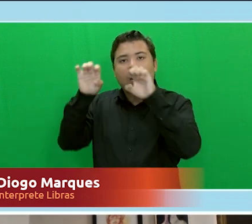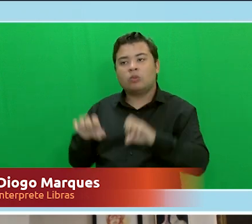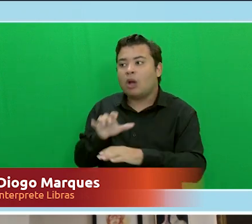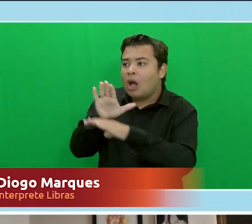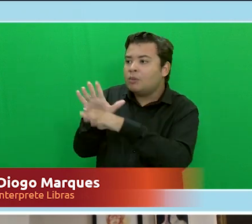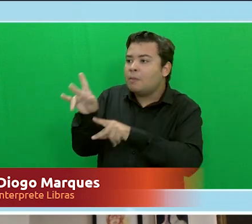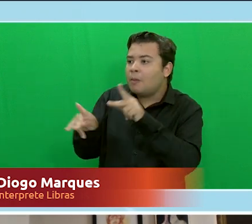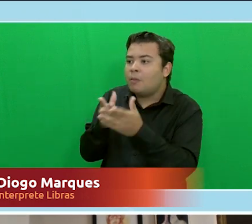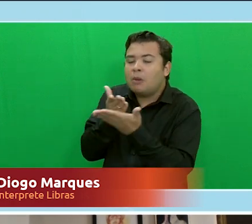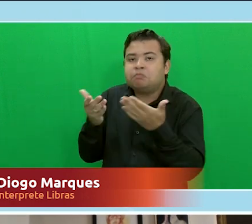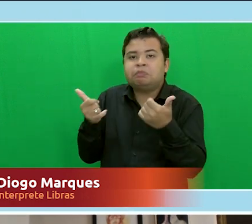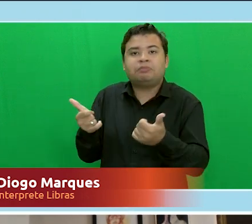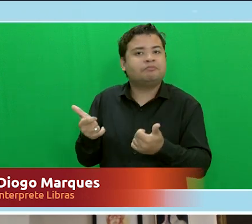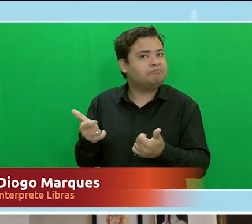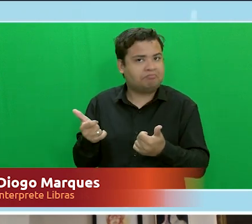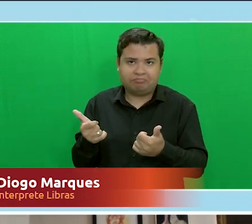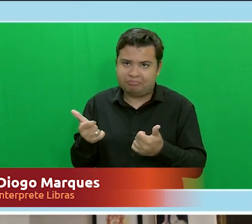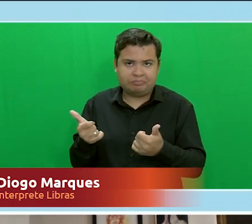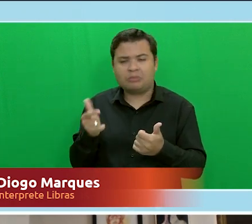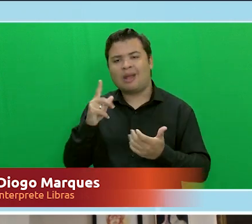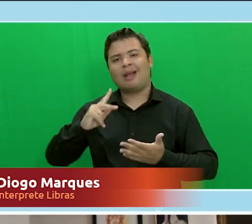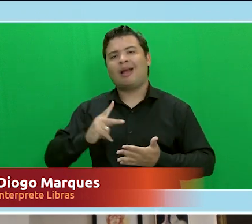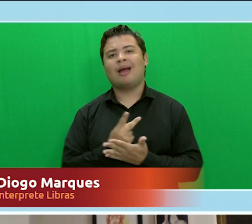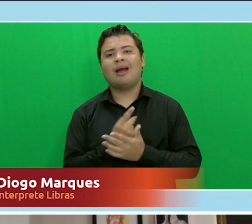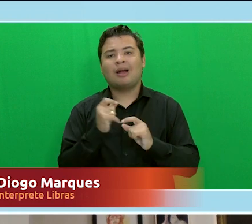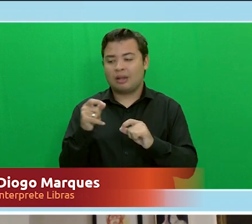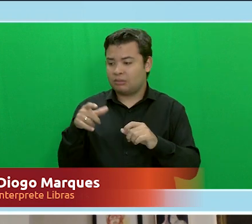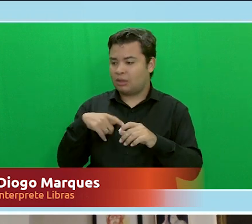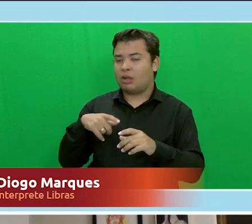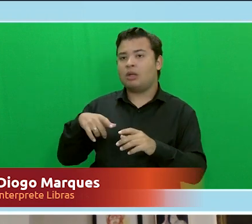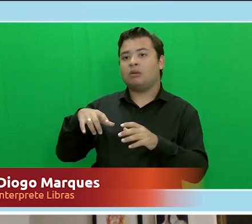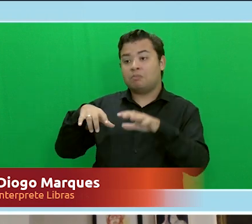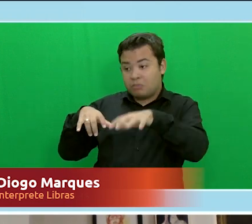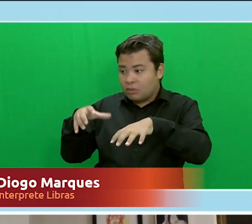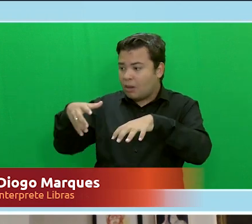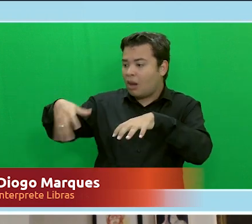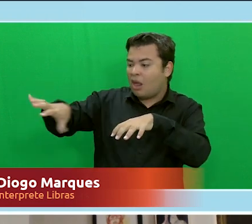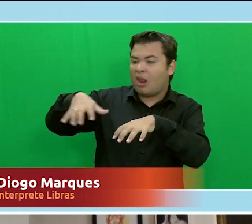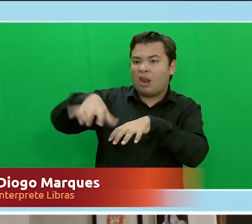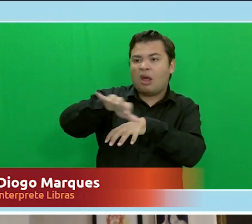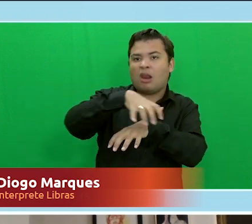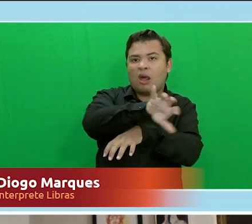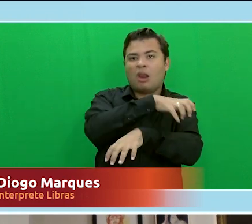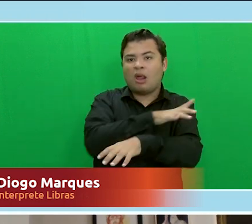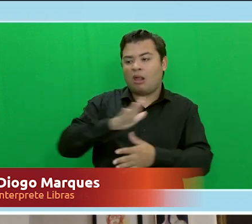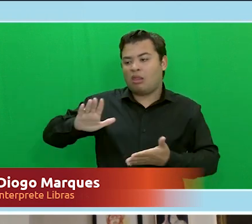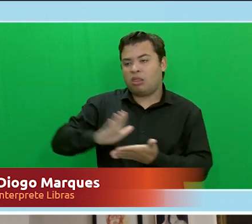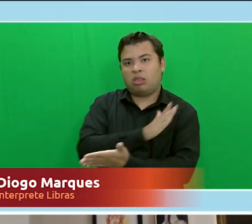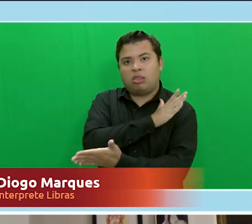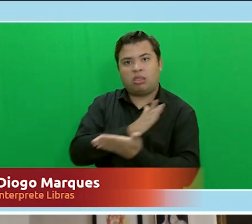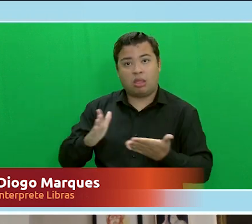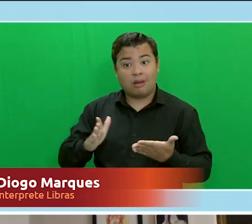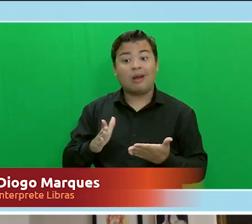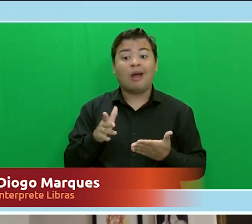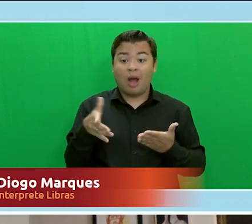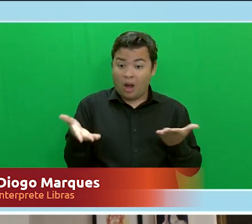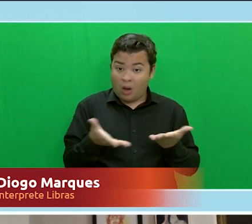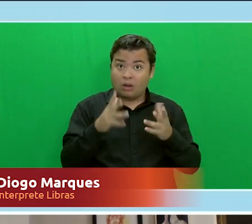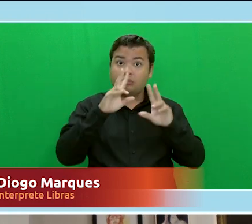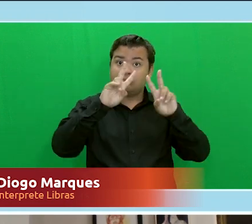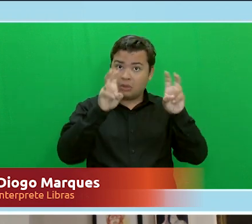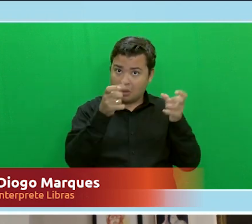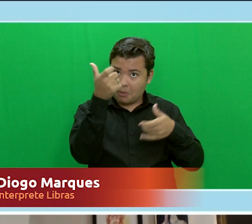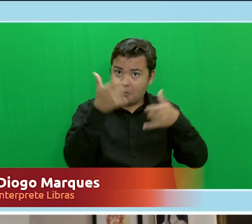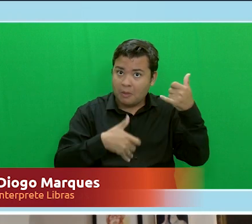para atender às necessidades dessas populações. Isso gera essa segregação socioespacial, que é o tema do nosso programa